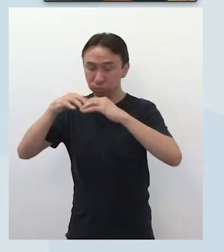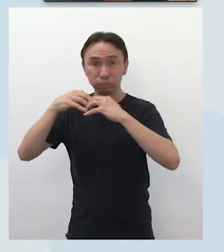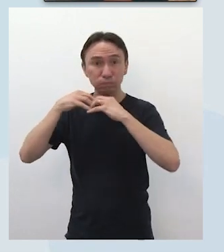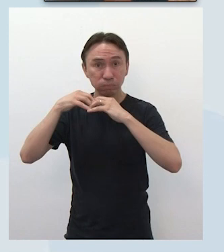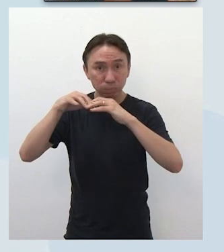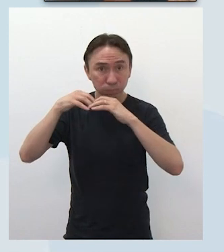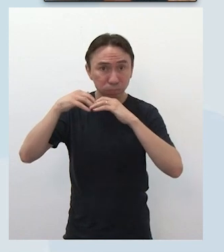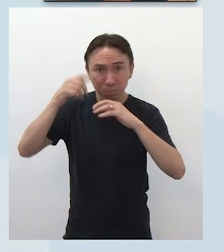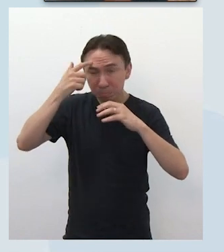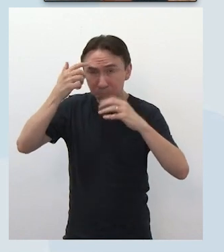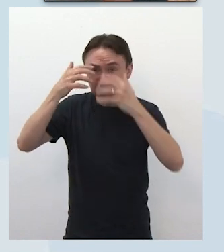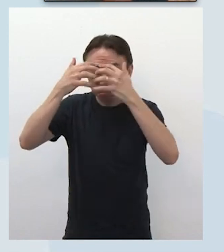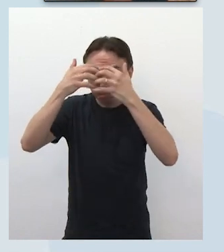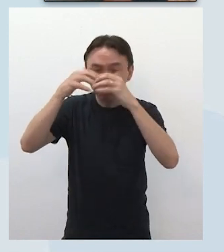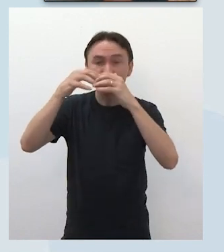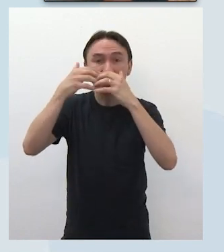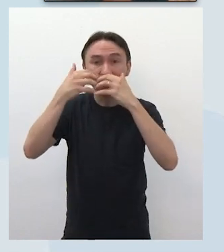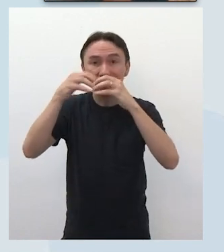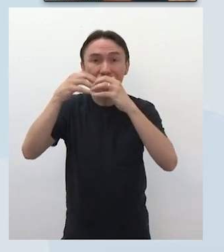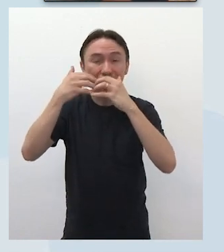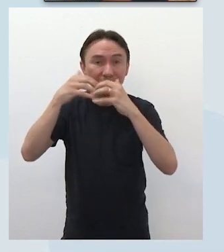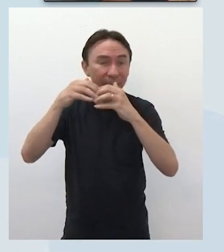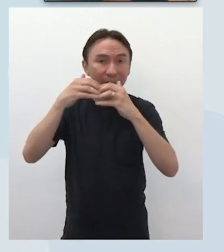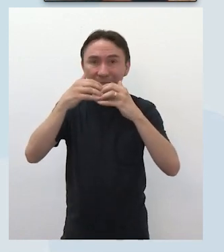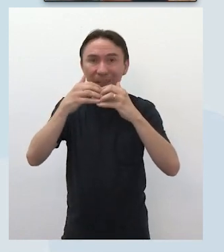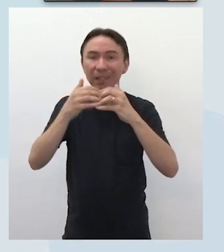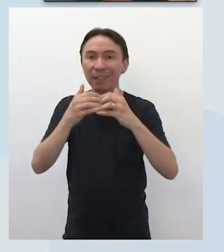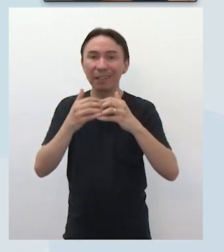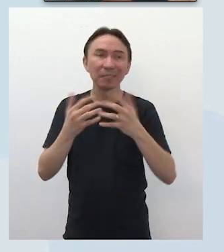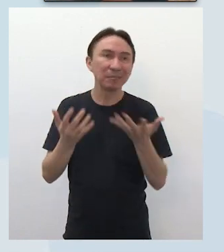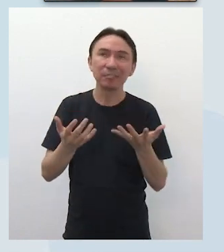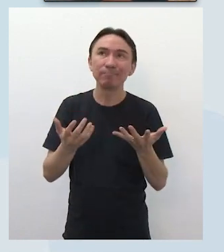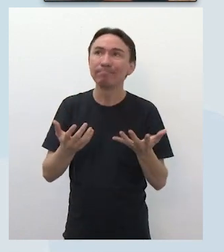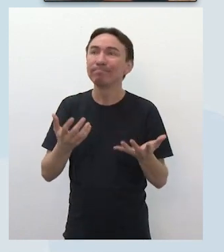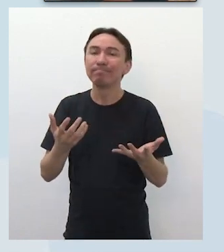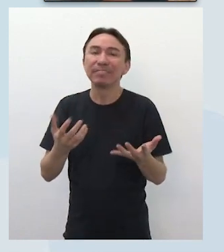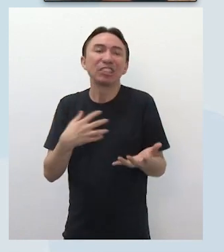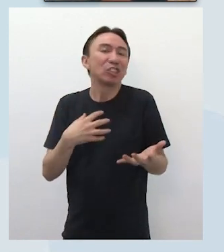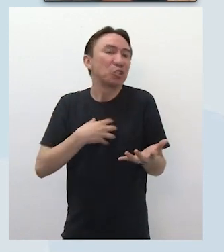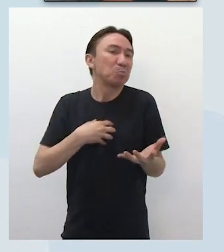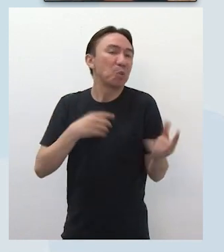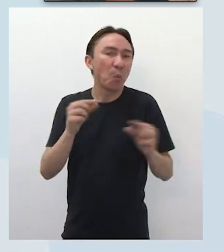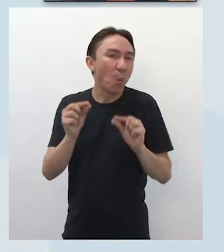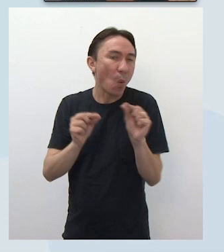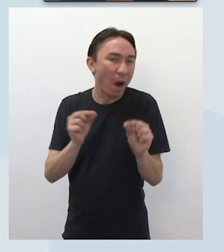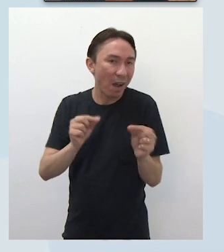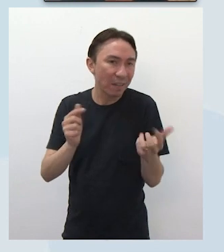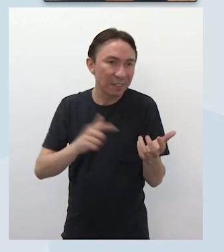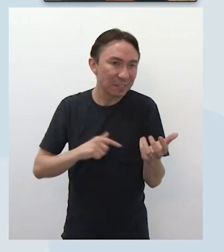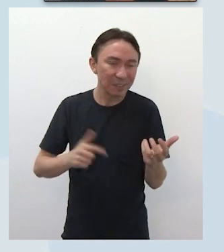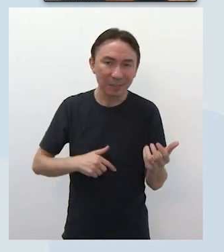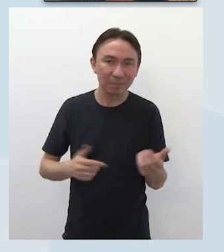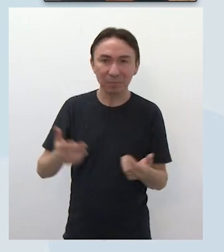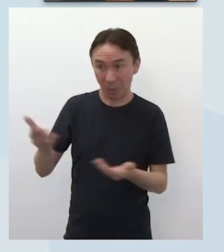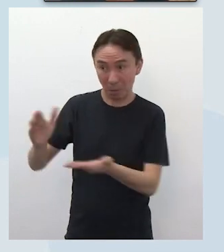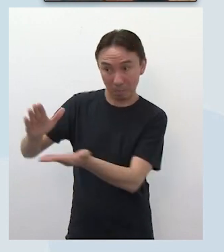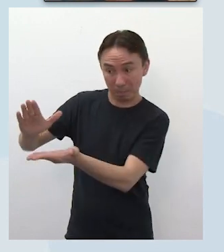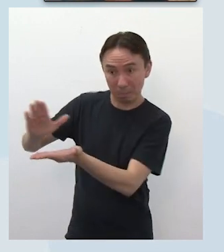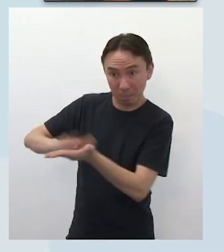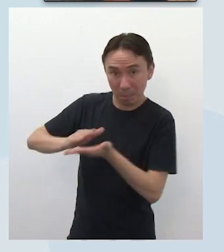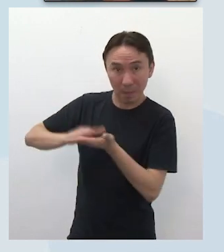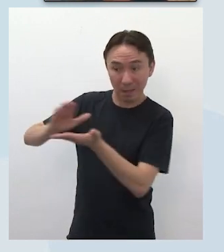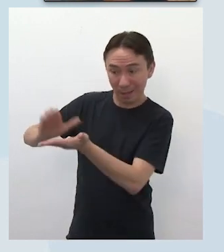responsável por essa sensação de se sentir recompensado. Então, ao receber um elogio,